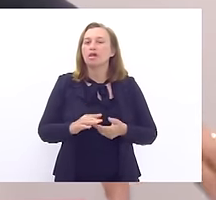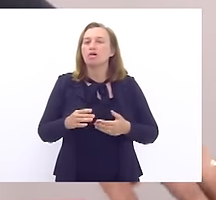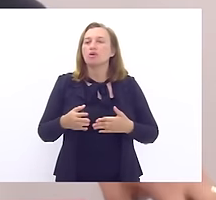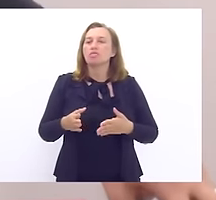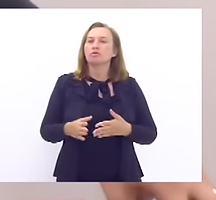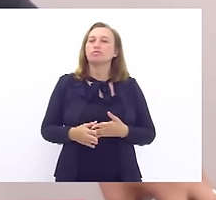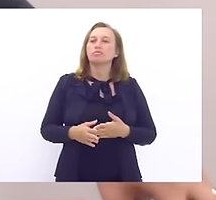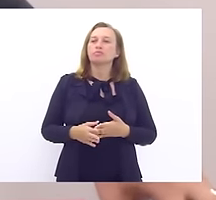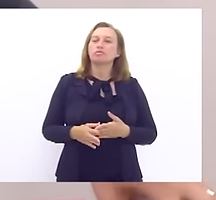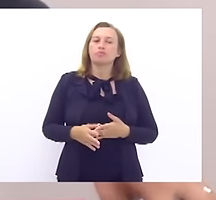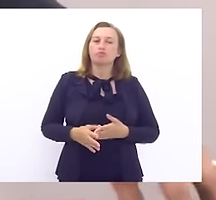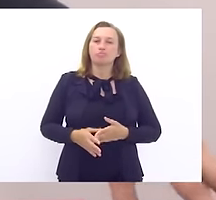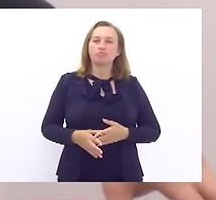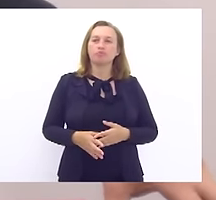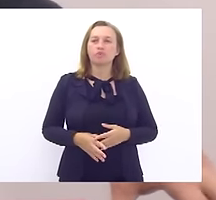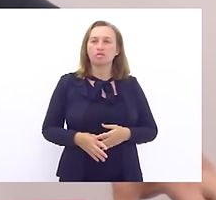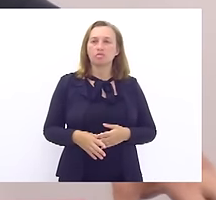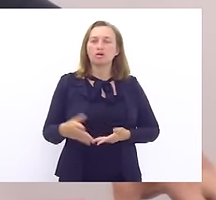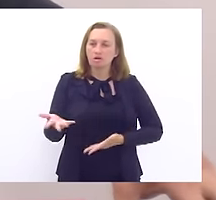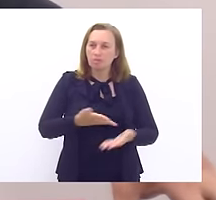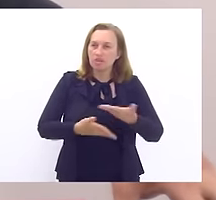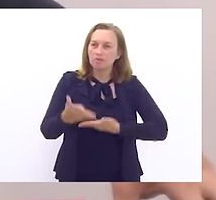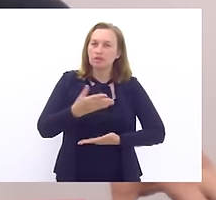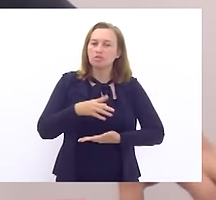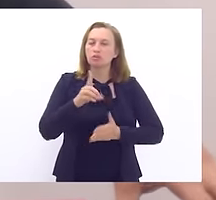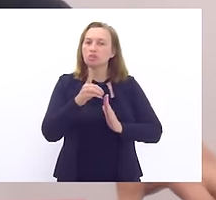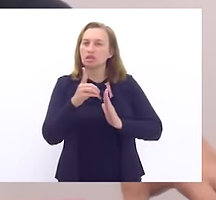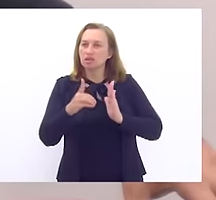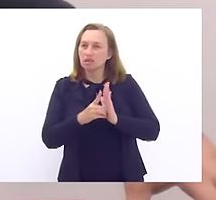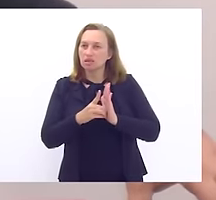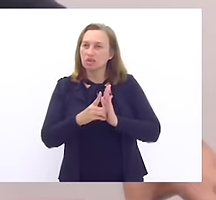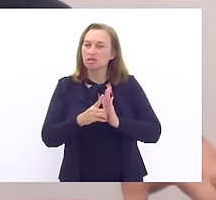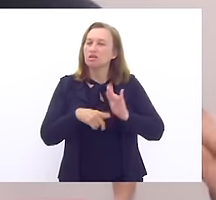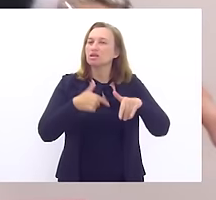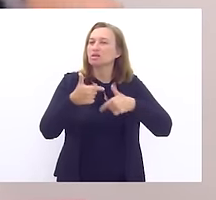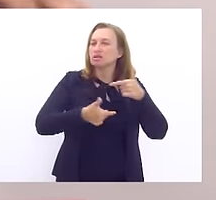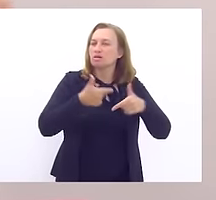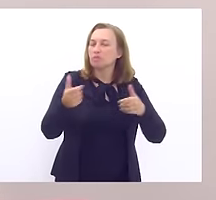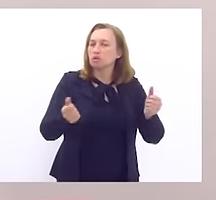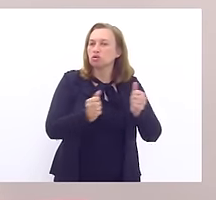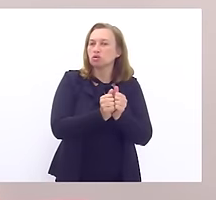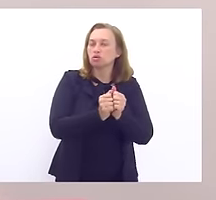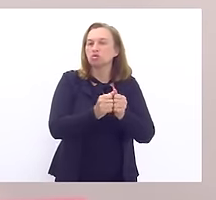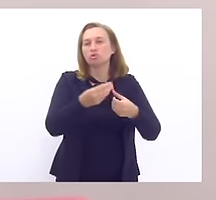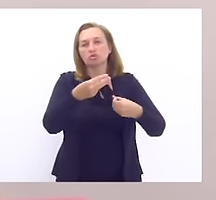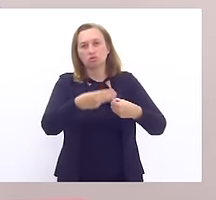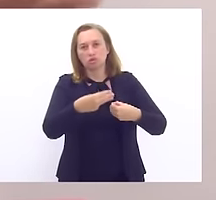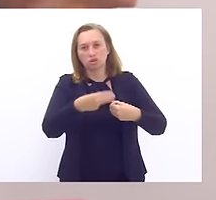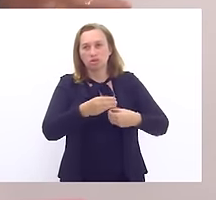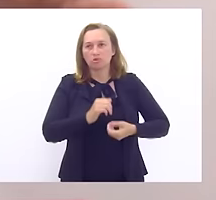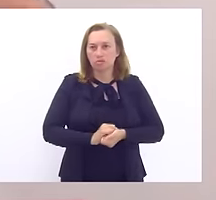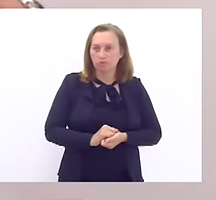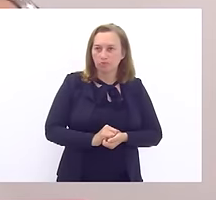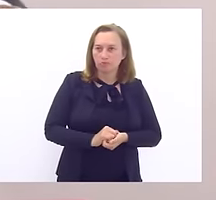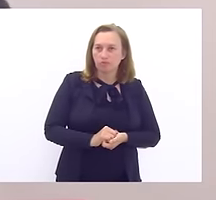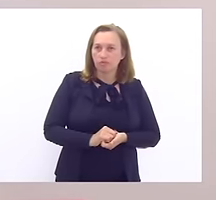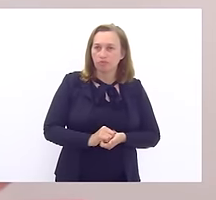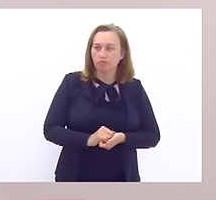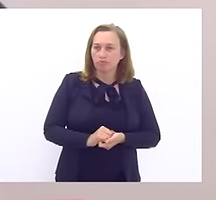chegar no consenso sobre o estatuto a participação do Detran nessas operações junto aos municípios considero